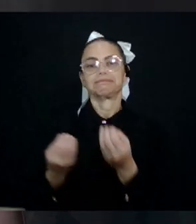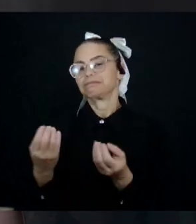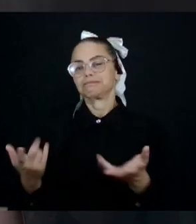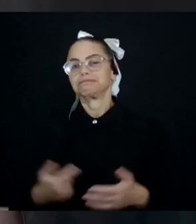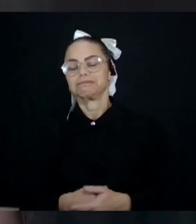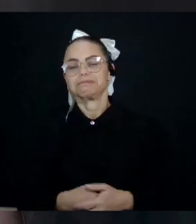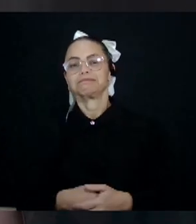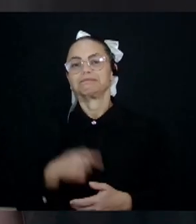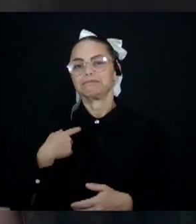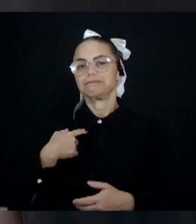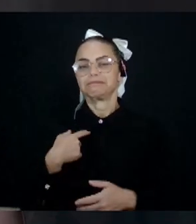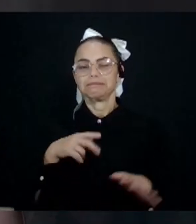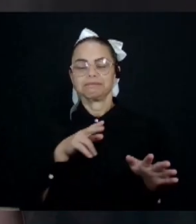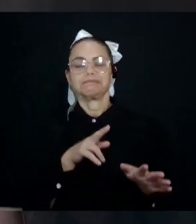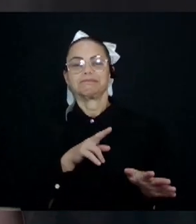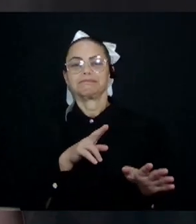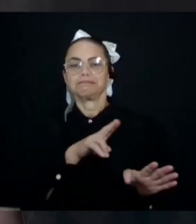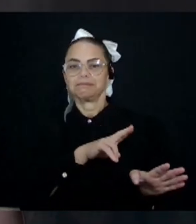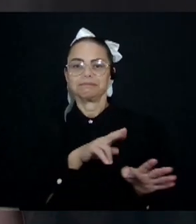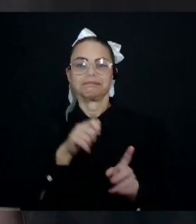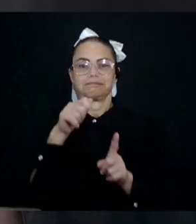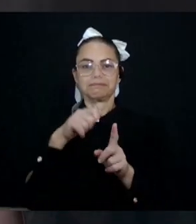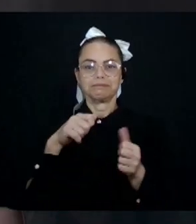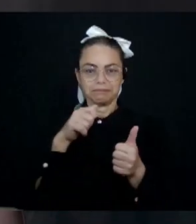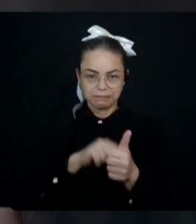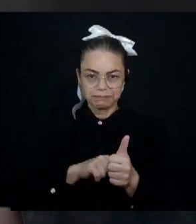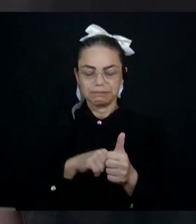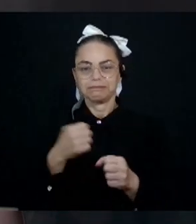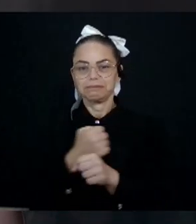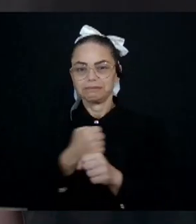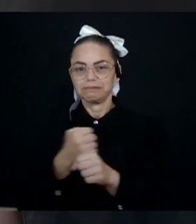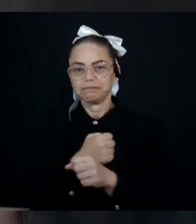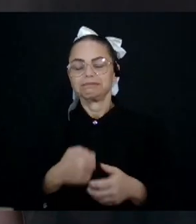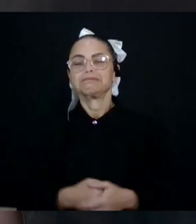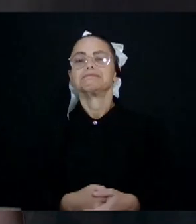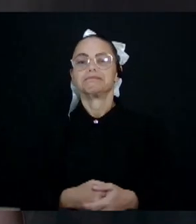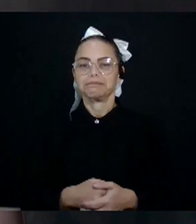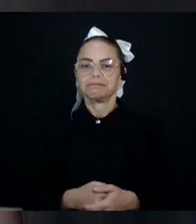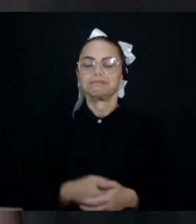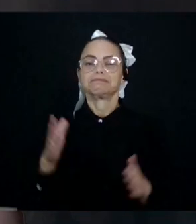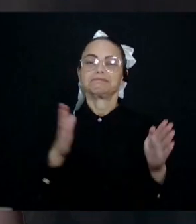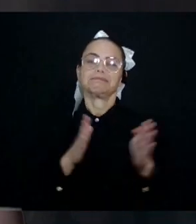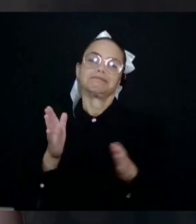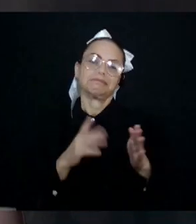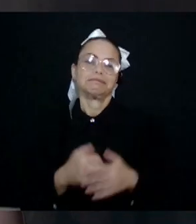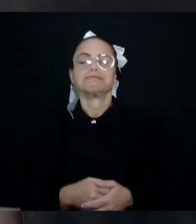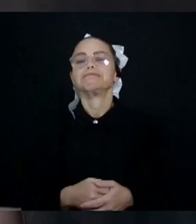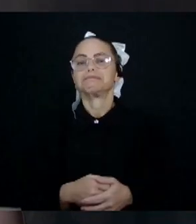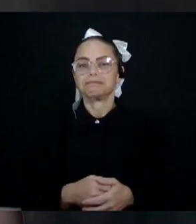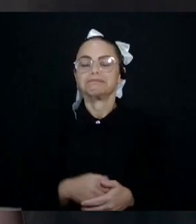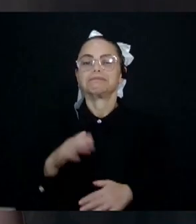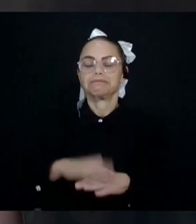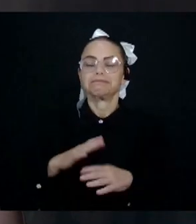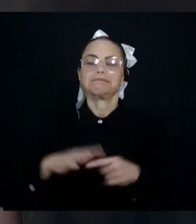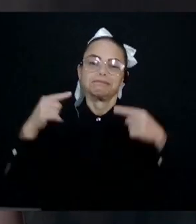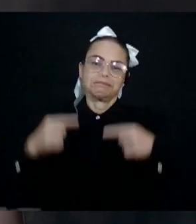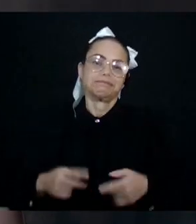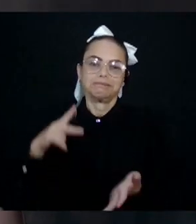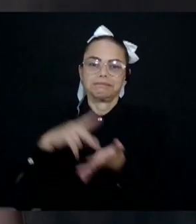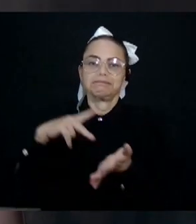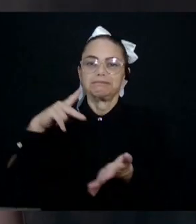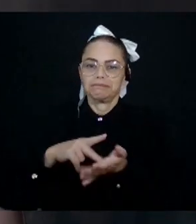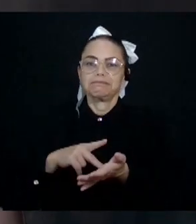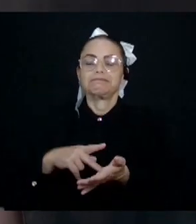naquele semestre, naquele ano, né? Então, esse momento, ele é mais desafiador mesmo, a gente